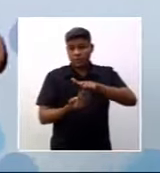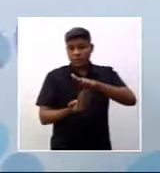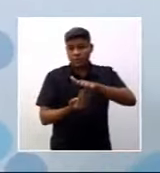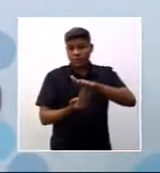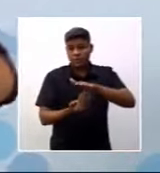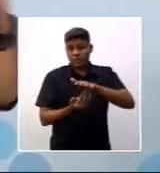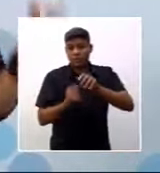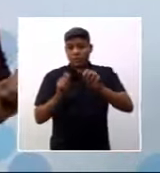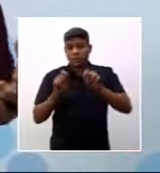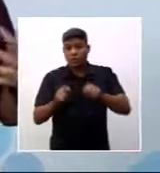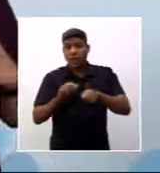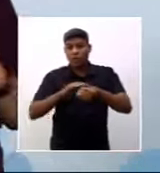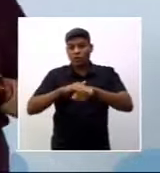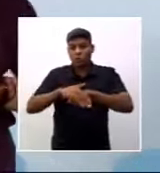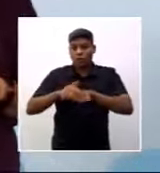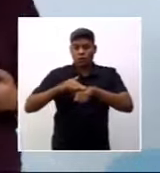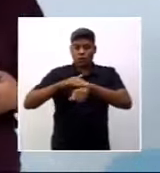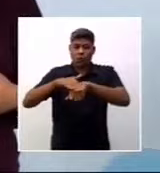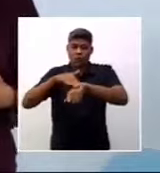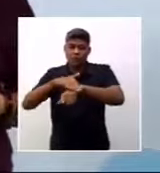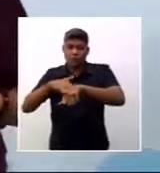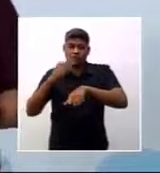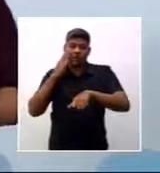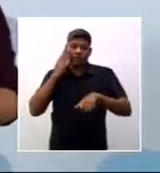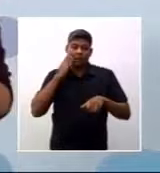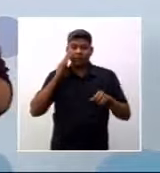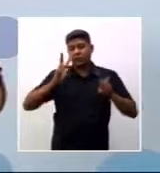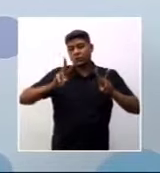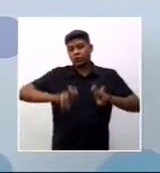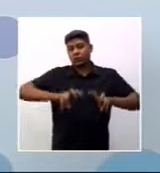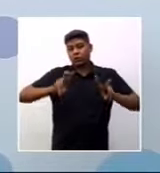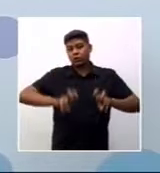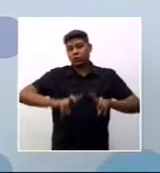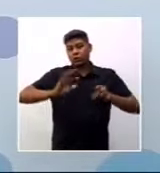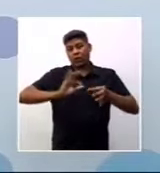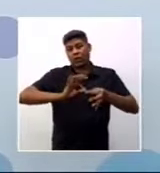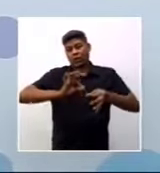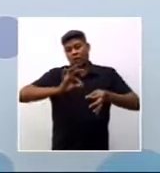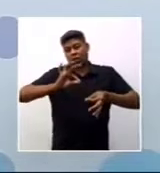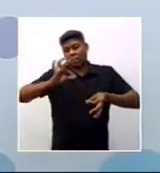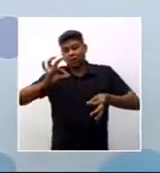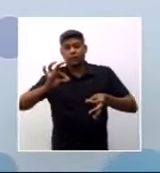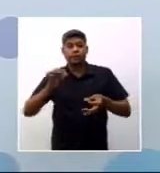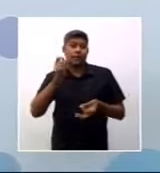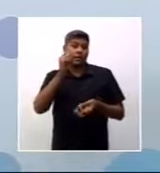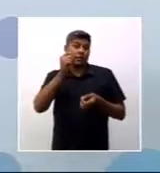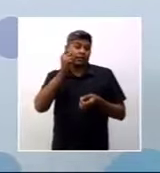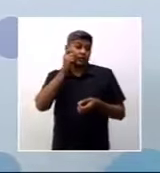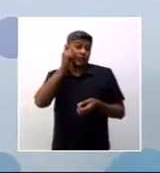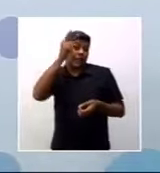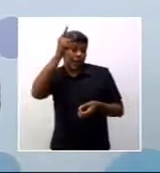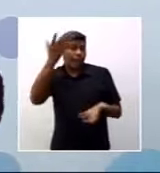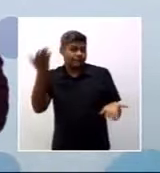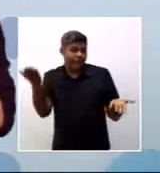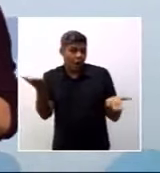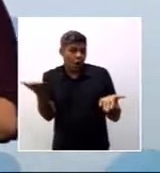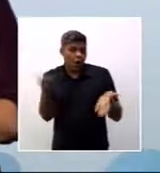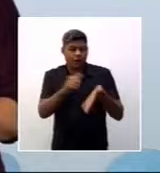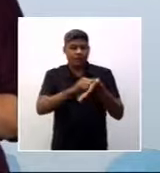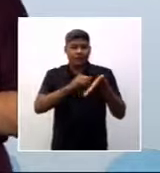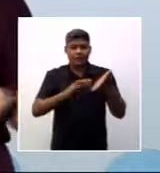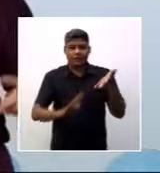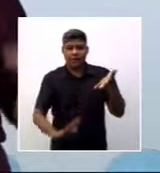queria poder e vai ficar noite inteira conversando sobre isso que realmente nós temos que é bem extenso mas eu vou propor uma atividade para vocês agora